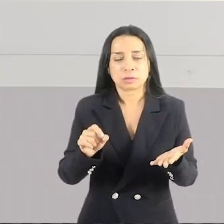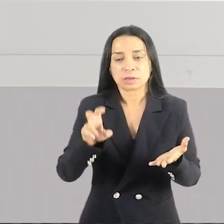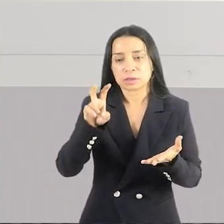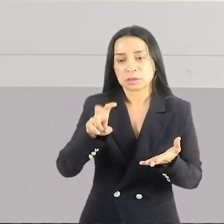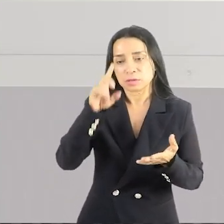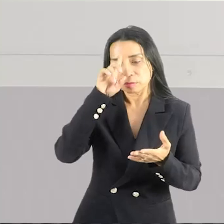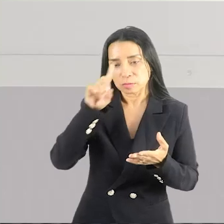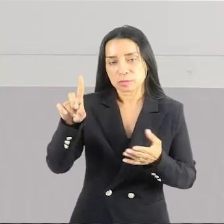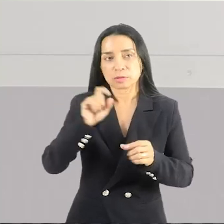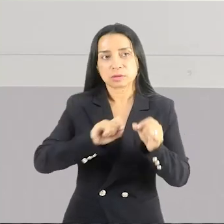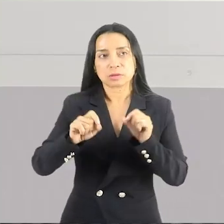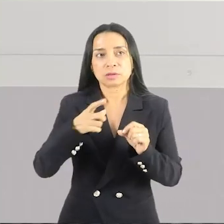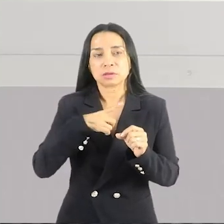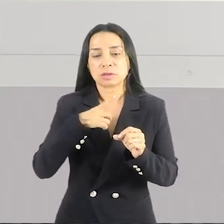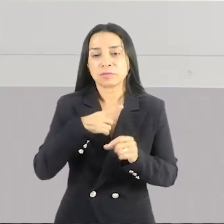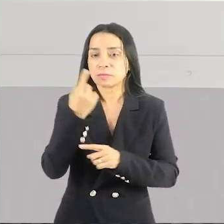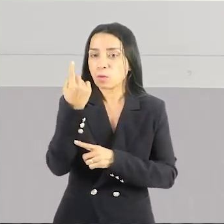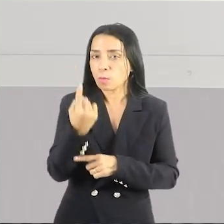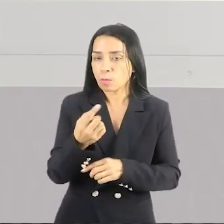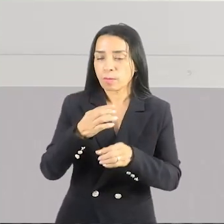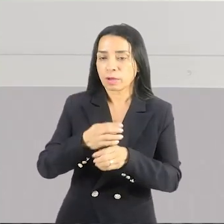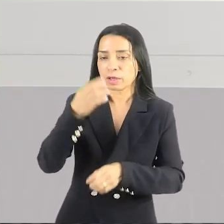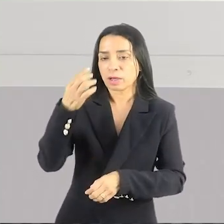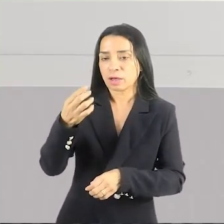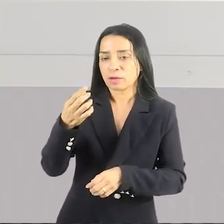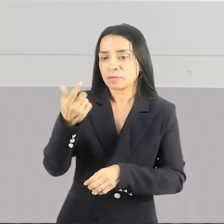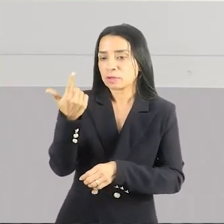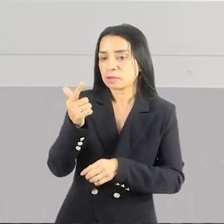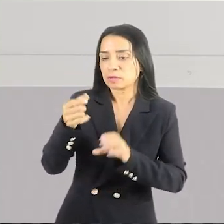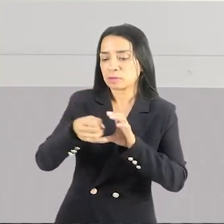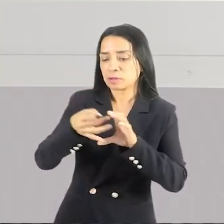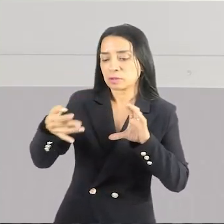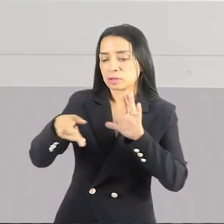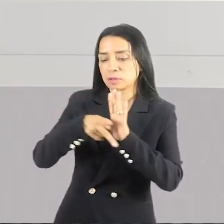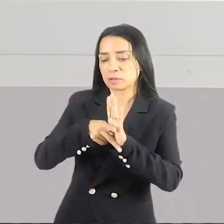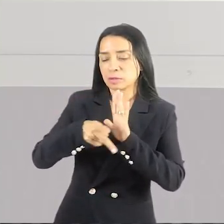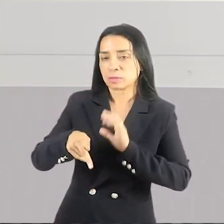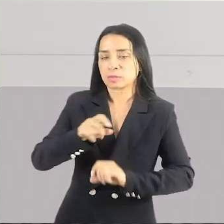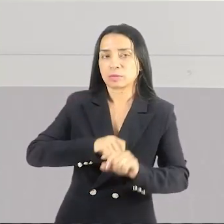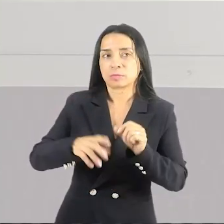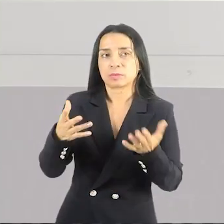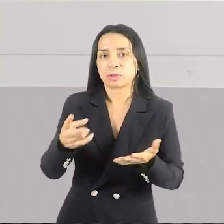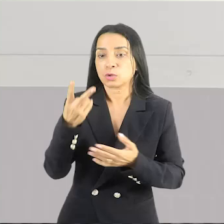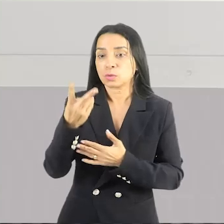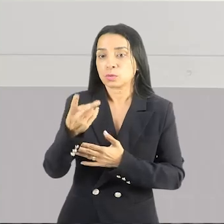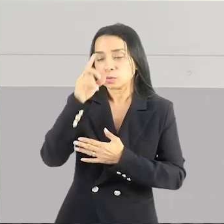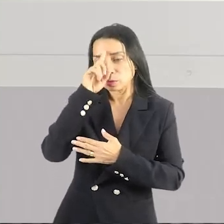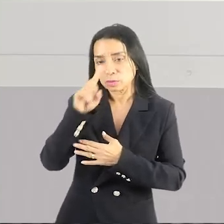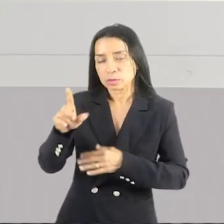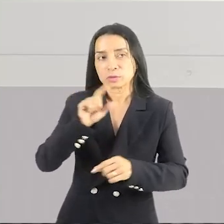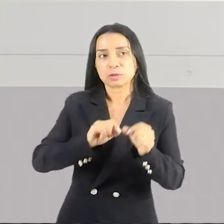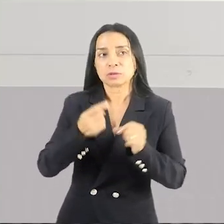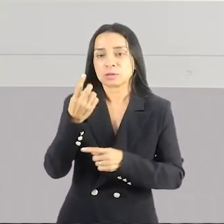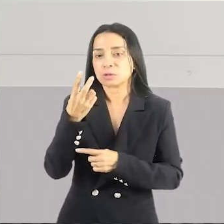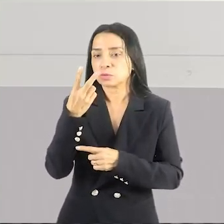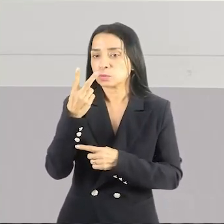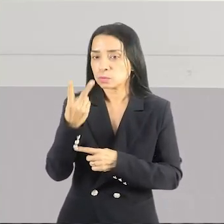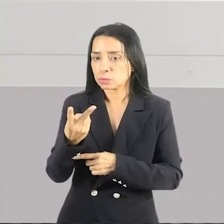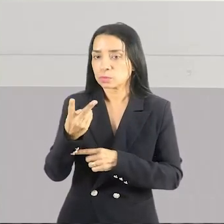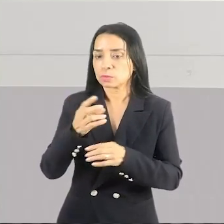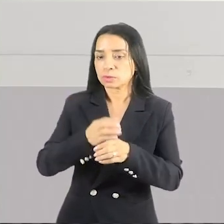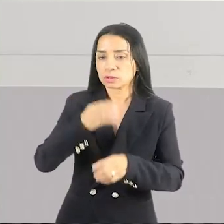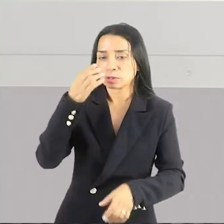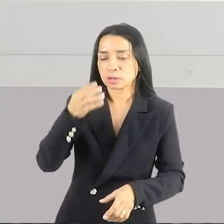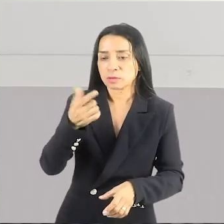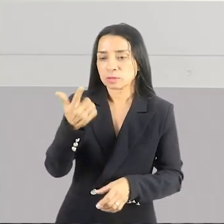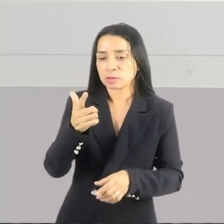5 dias, houve uma garrafa fora da especificação. Certo? Em 2 dias, foram 2